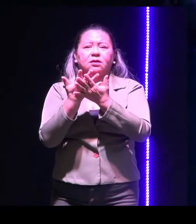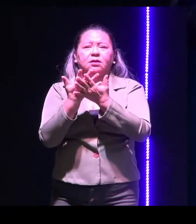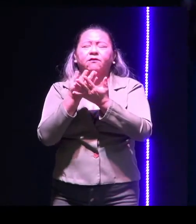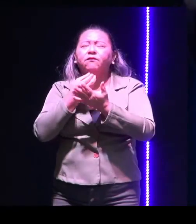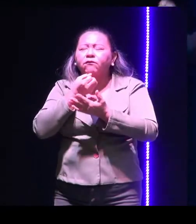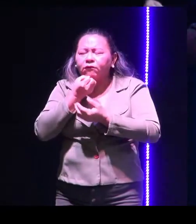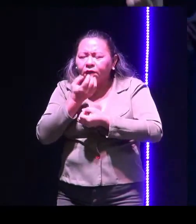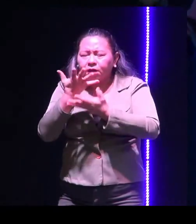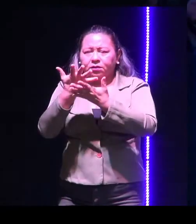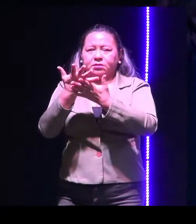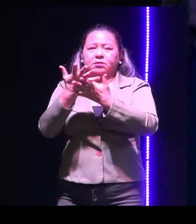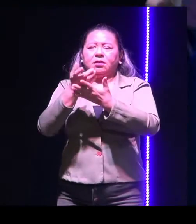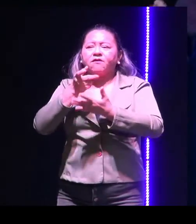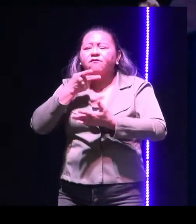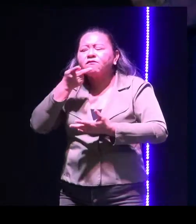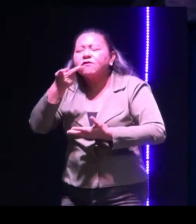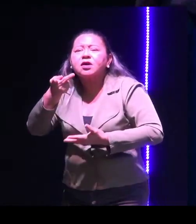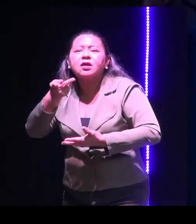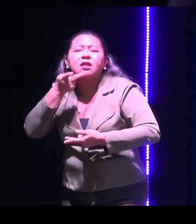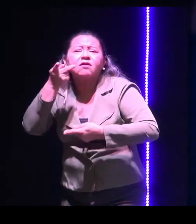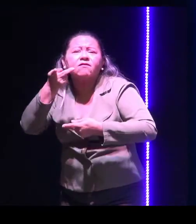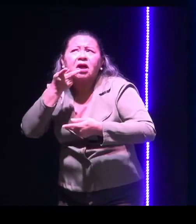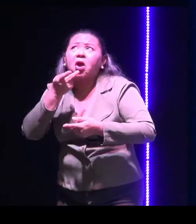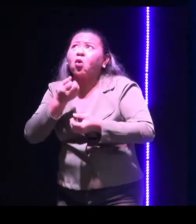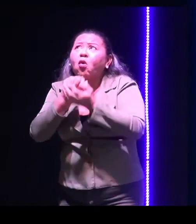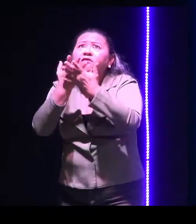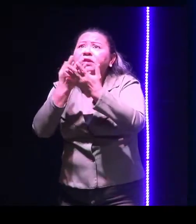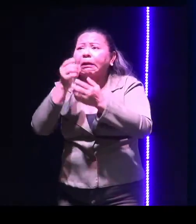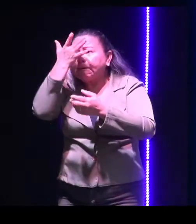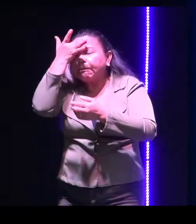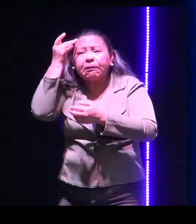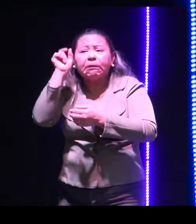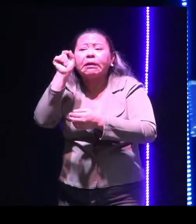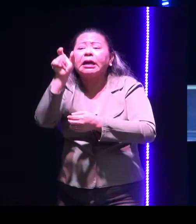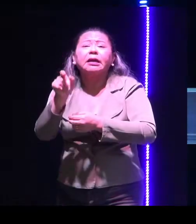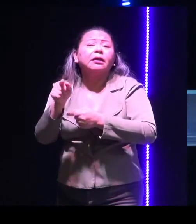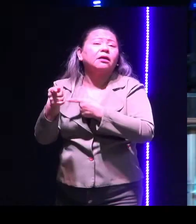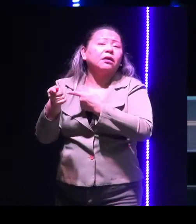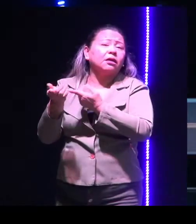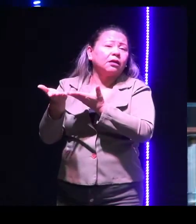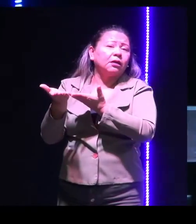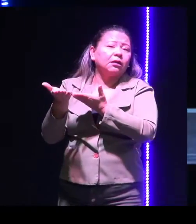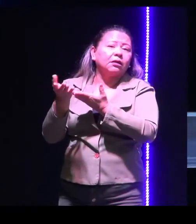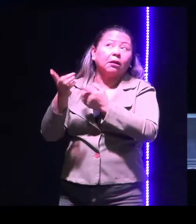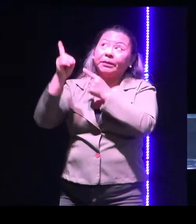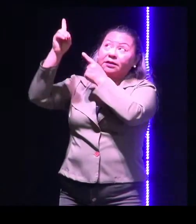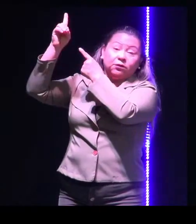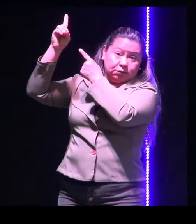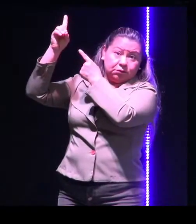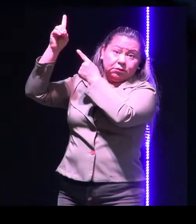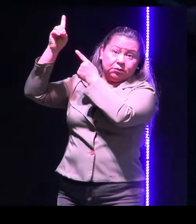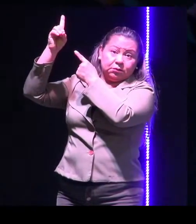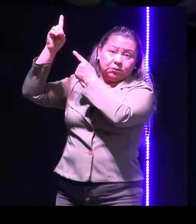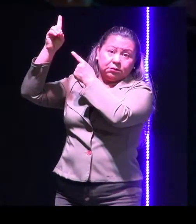Confesse o seu pecado. Confessar para quem, irmãos? Para Deus?